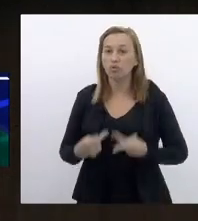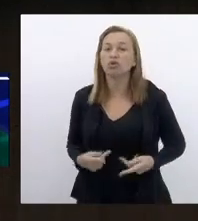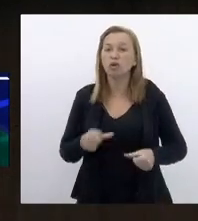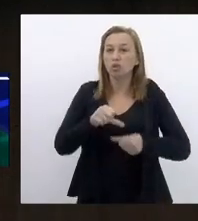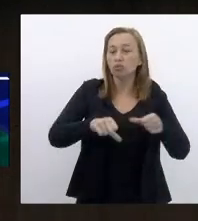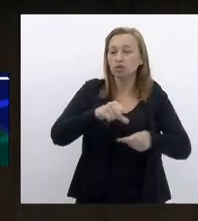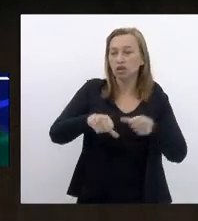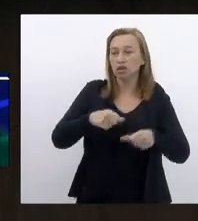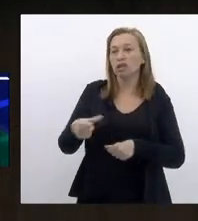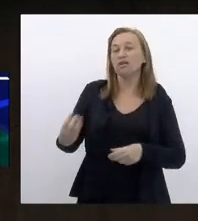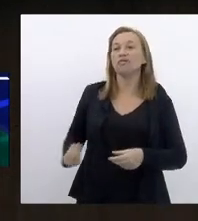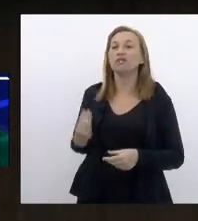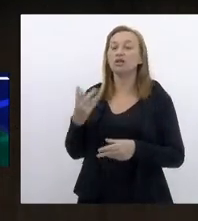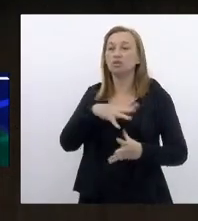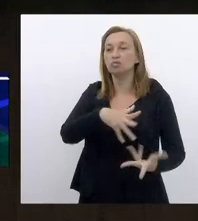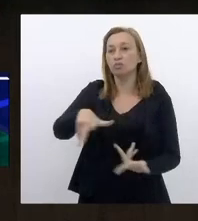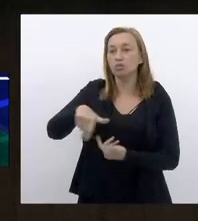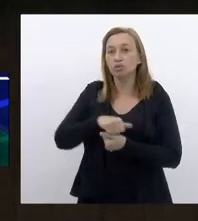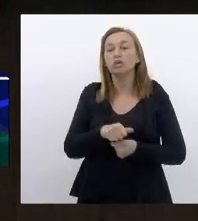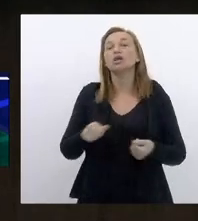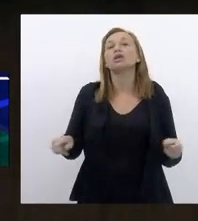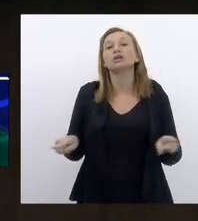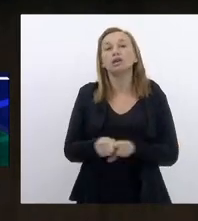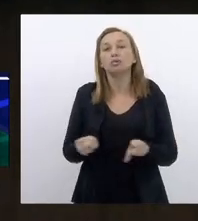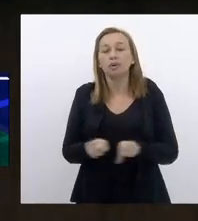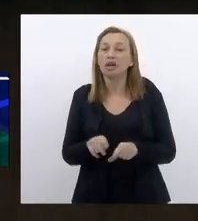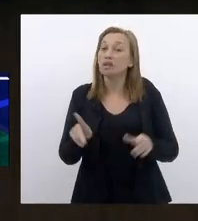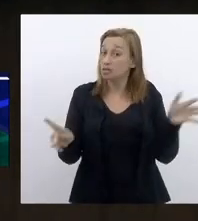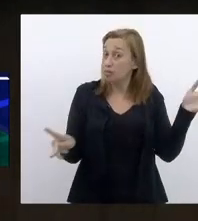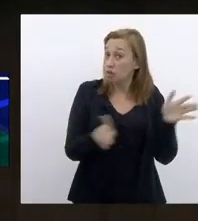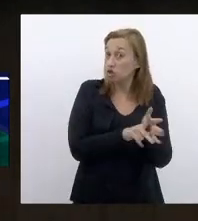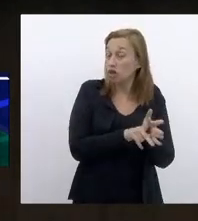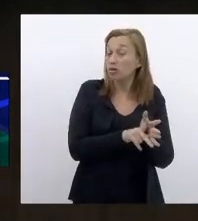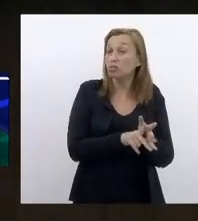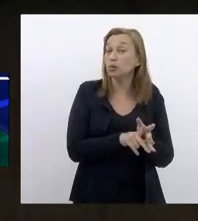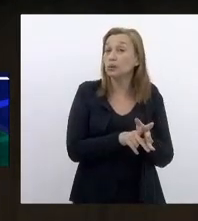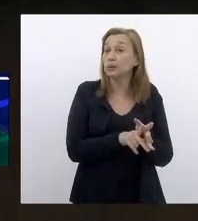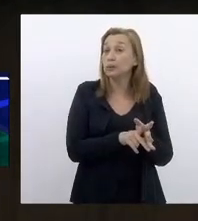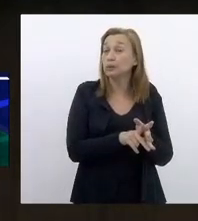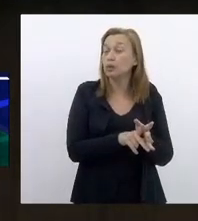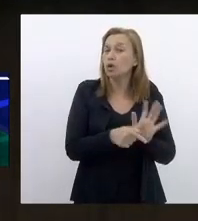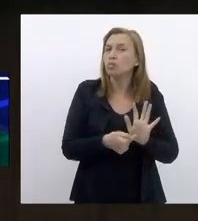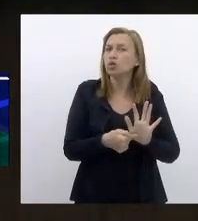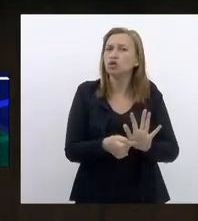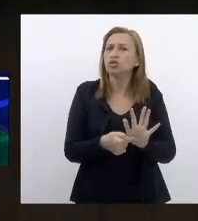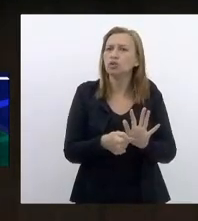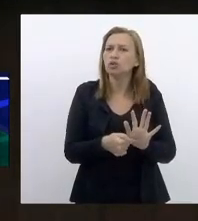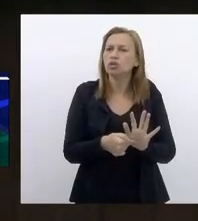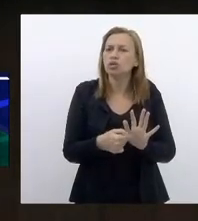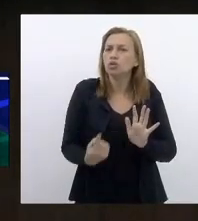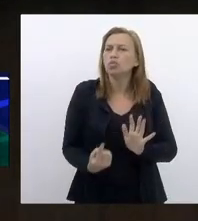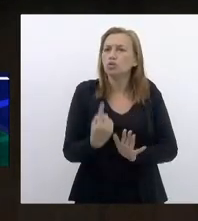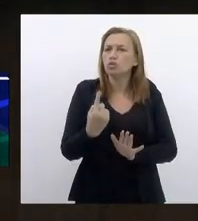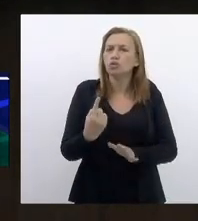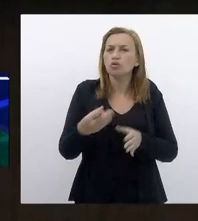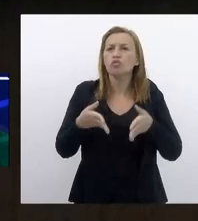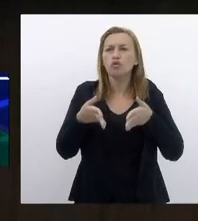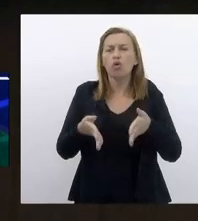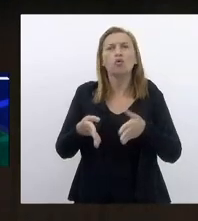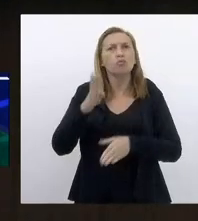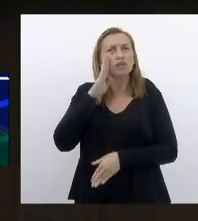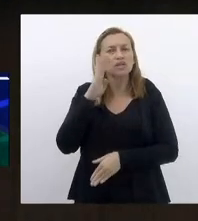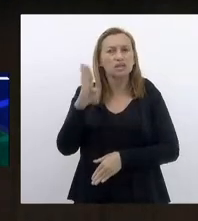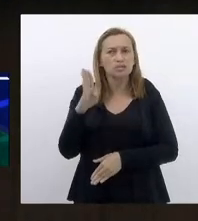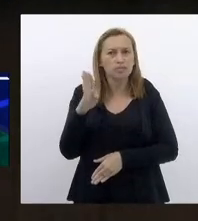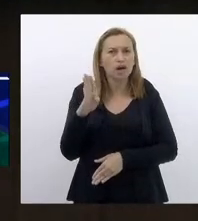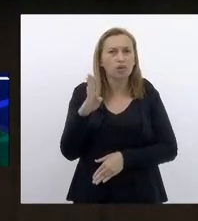de vida no planeta. Entretanto, esse projeto acaba colocando como um dos elementos para